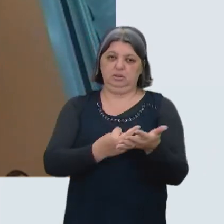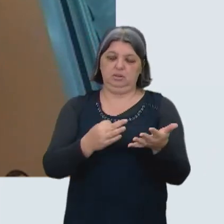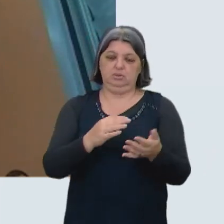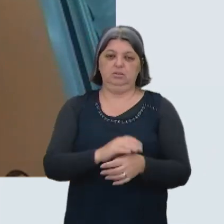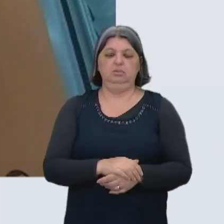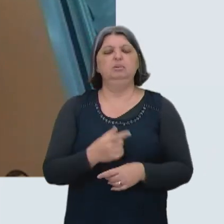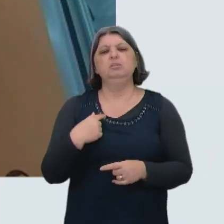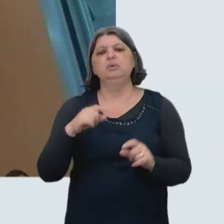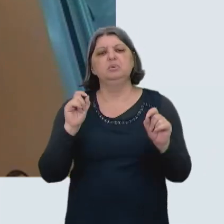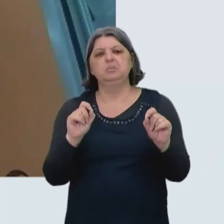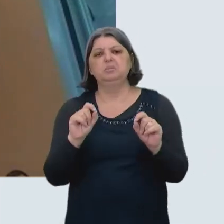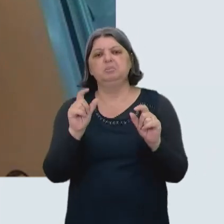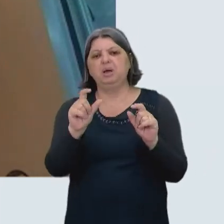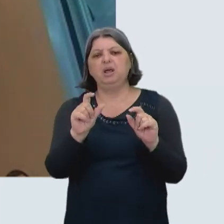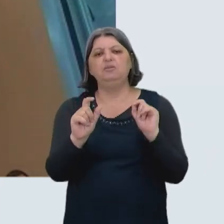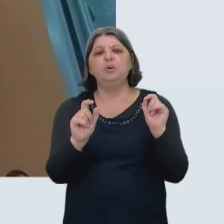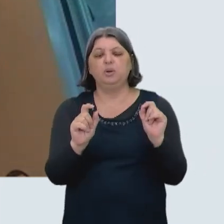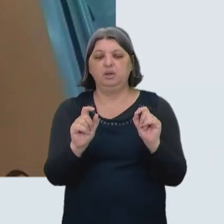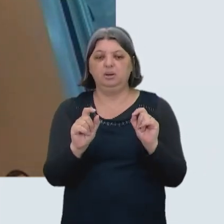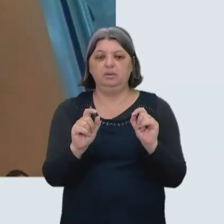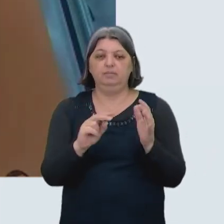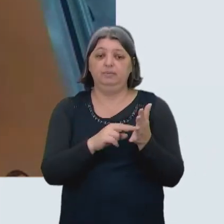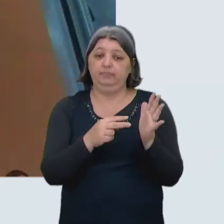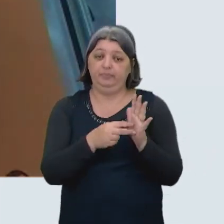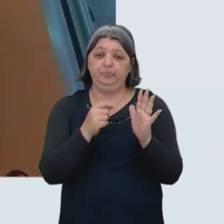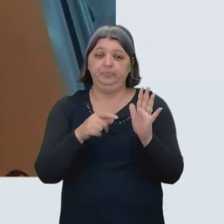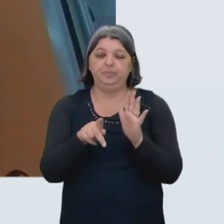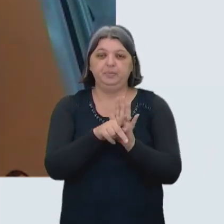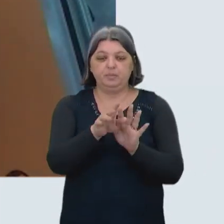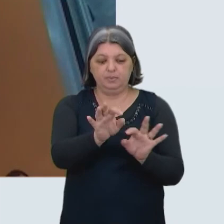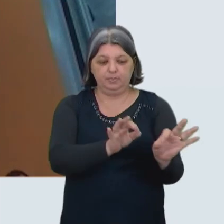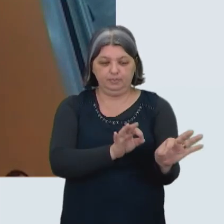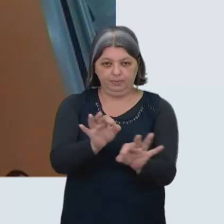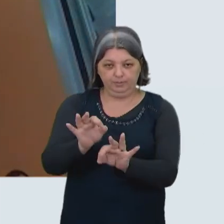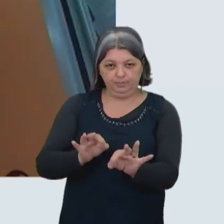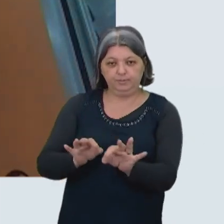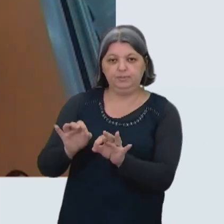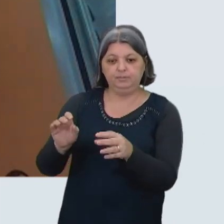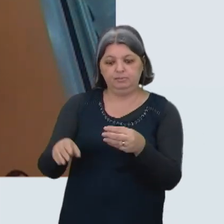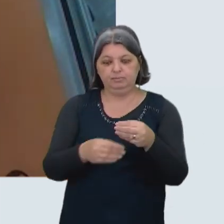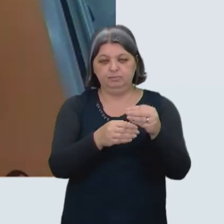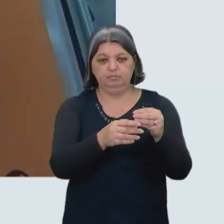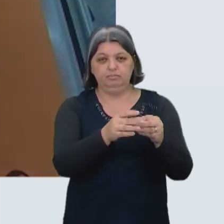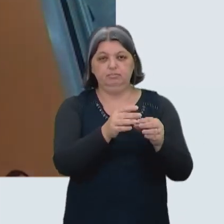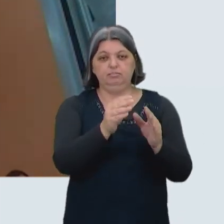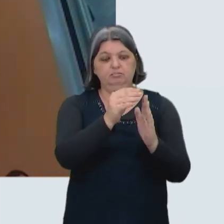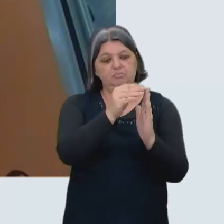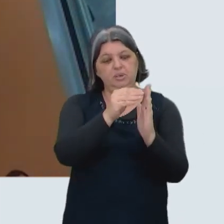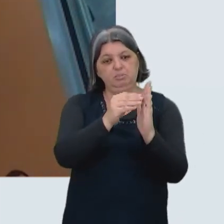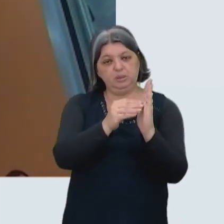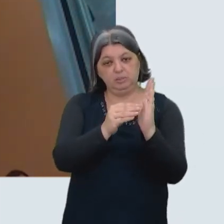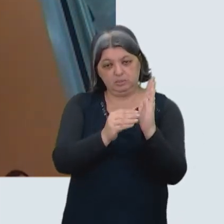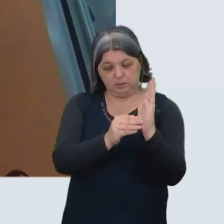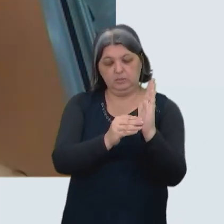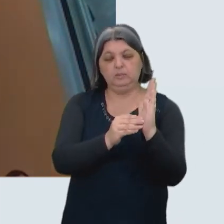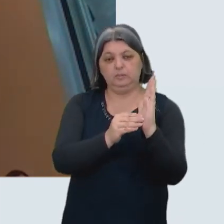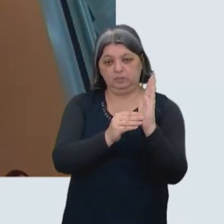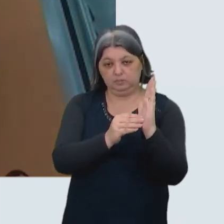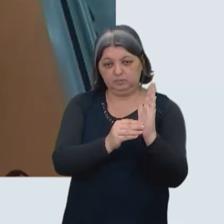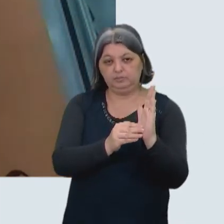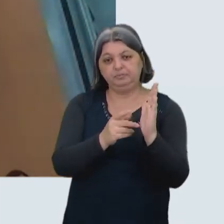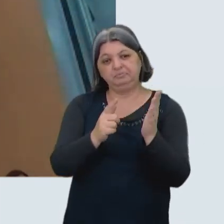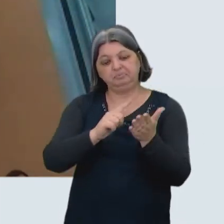seria diagramação? Seria montar aquele texto no suporte onde ele vai ser colocado, né? Seja